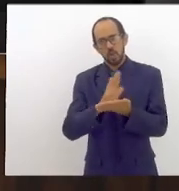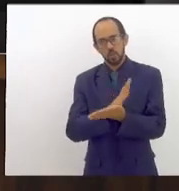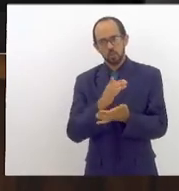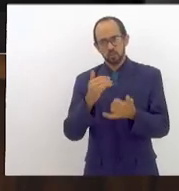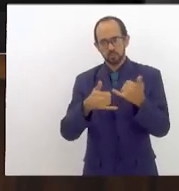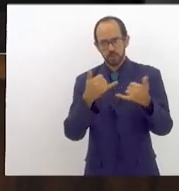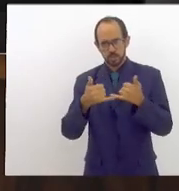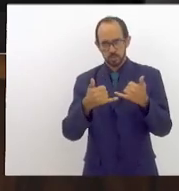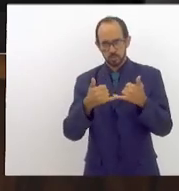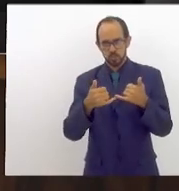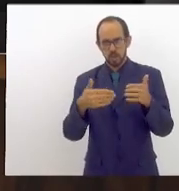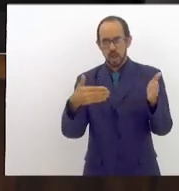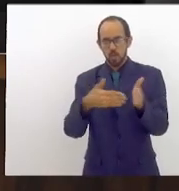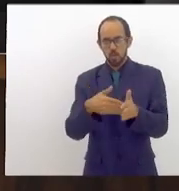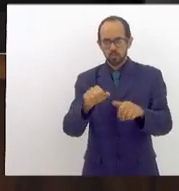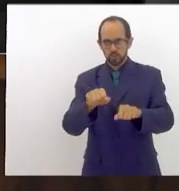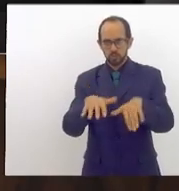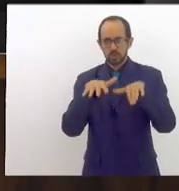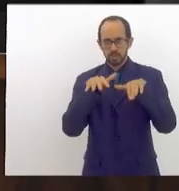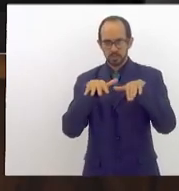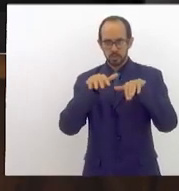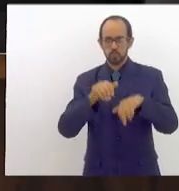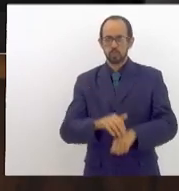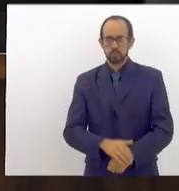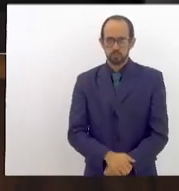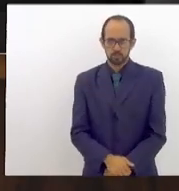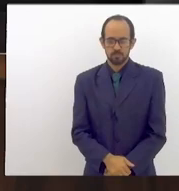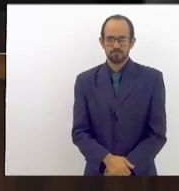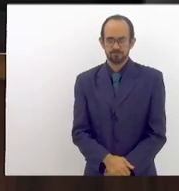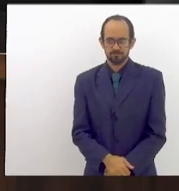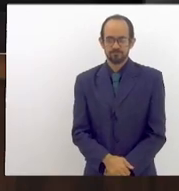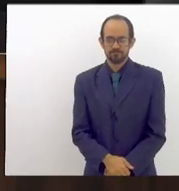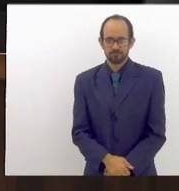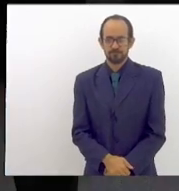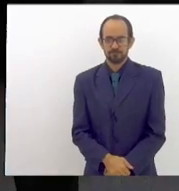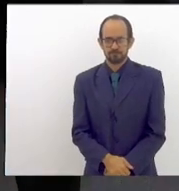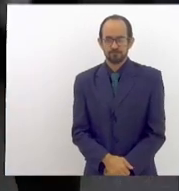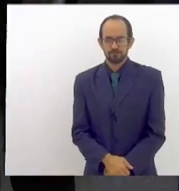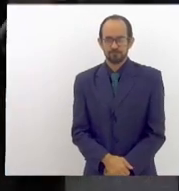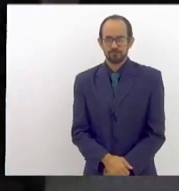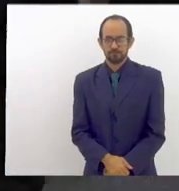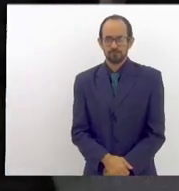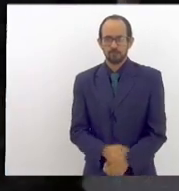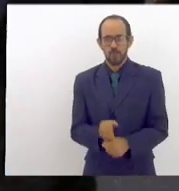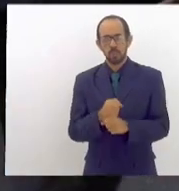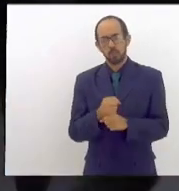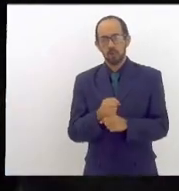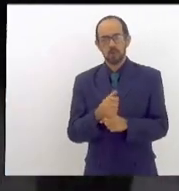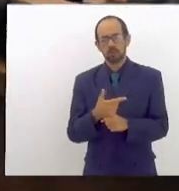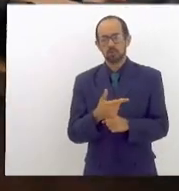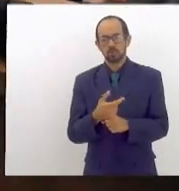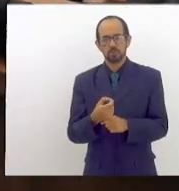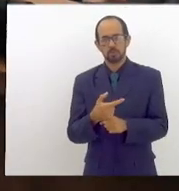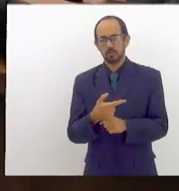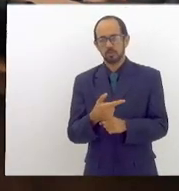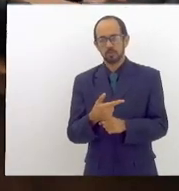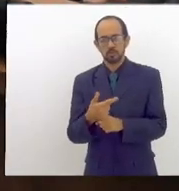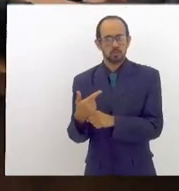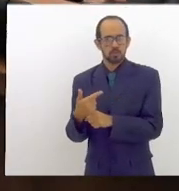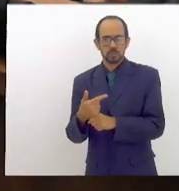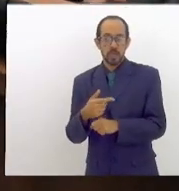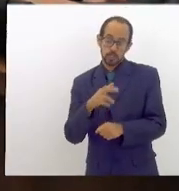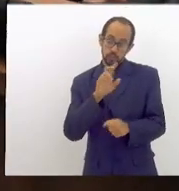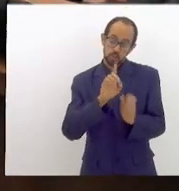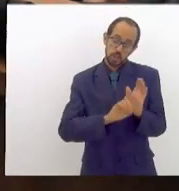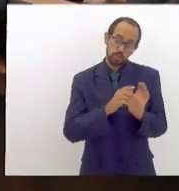última sessão na última sessão do ano mas a direita do parlamentar e a gente respeita